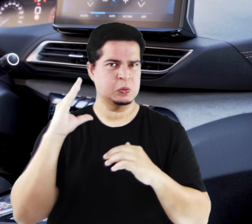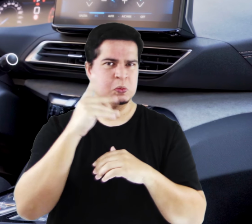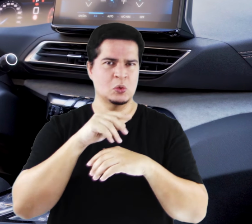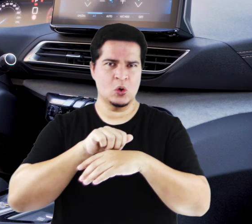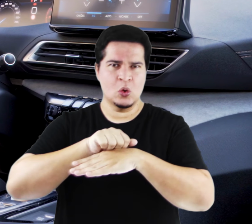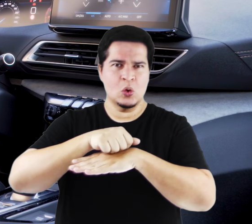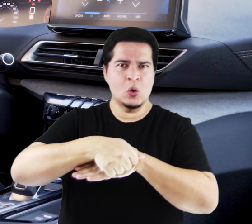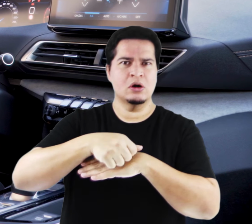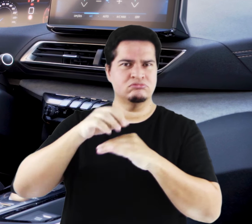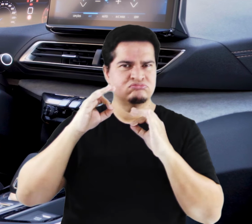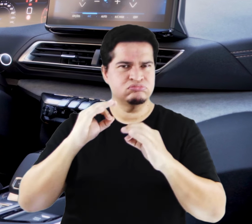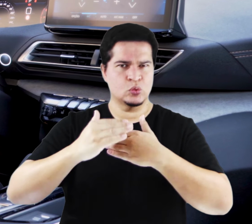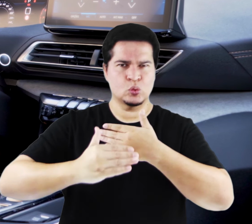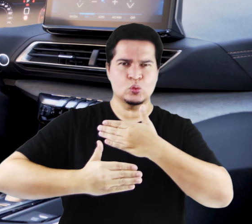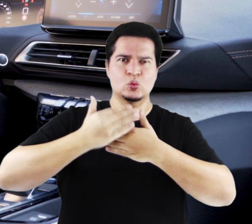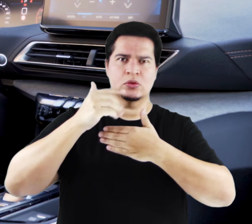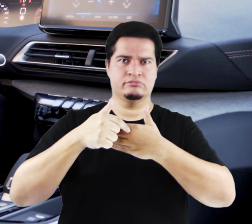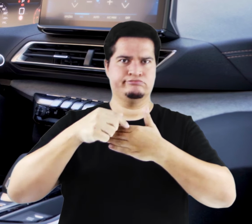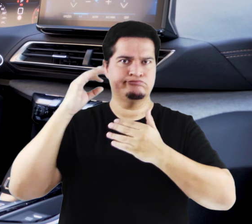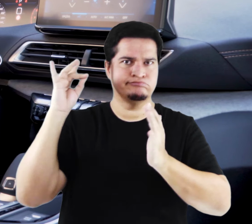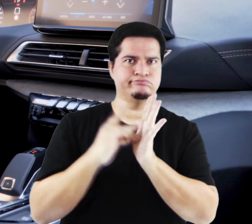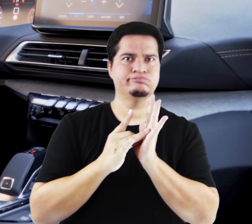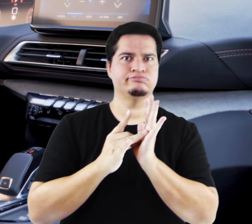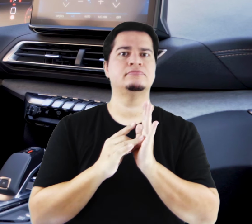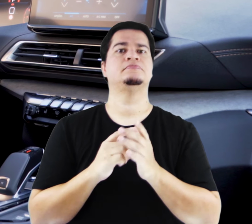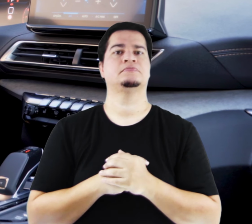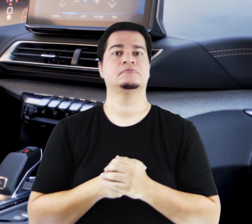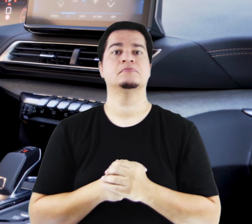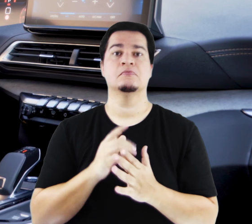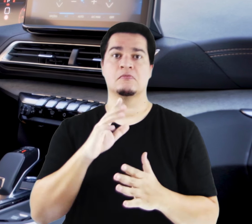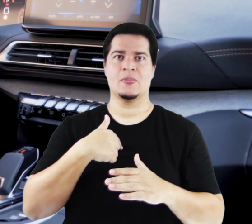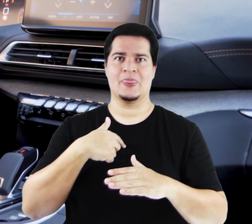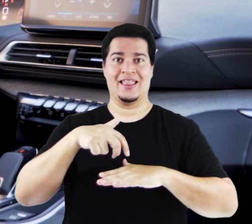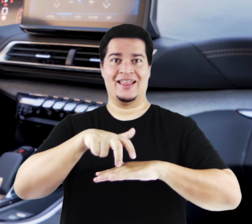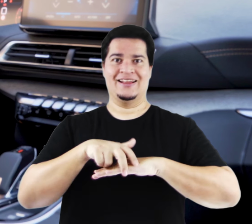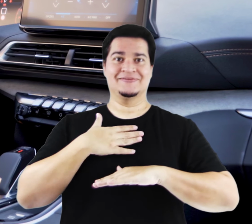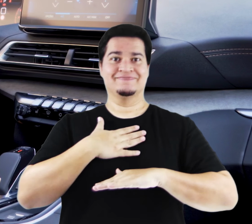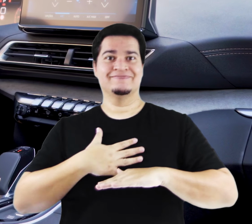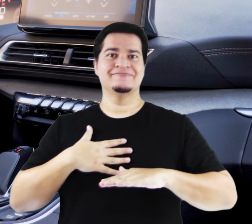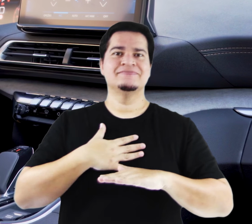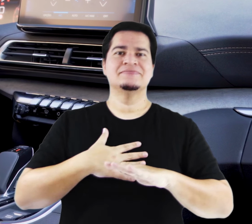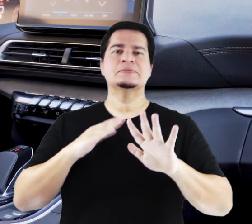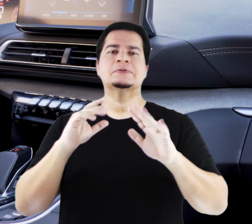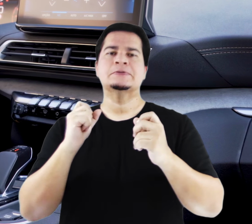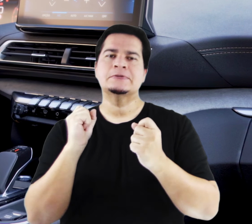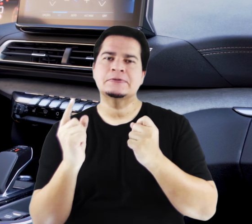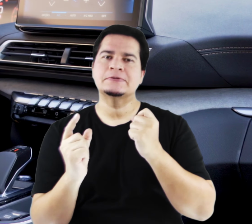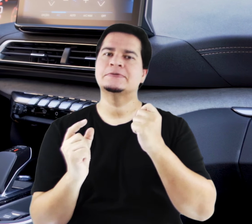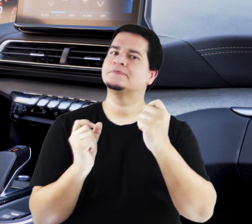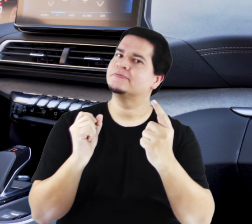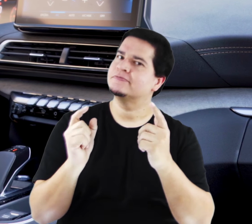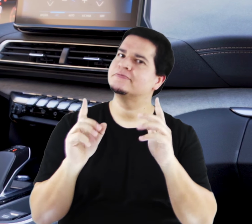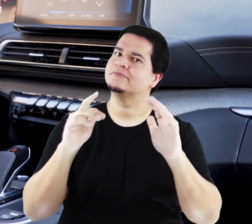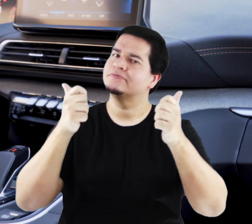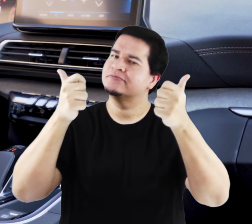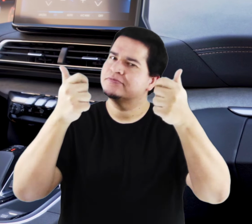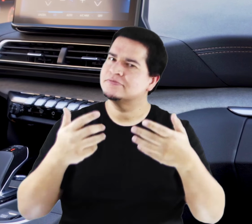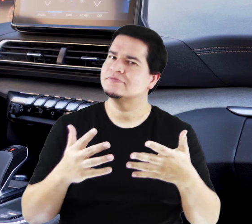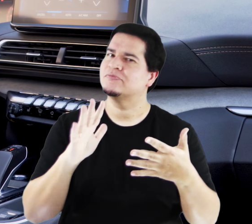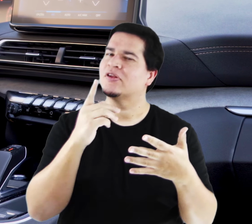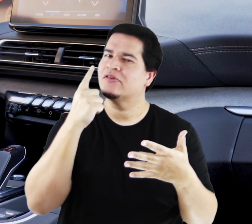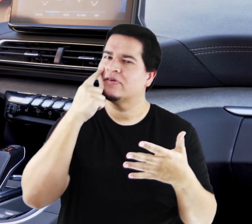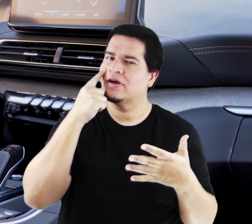Machado, mas não, é Alcantara mesmo que se pronuncia. Mas passar essa fase de empolgação, o que acontece? Tem algumas coisinhas que começam a